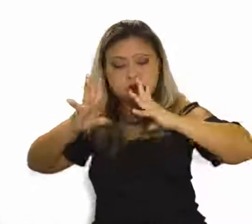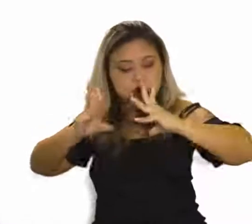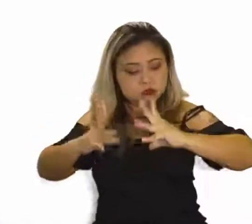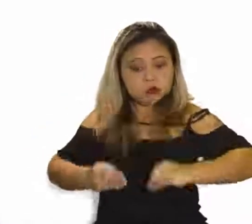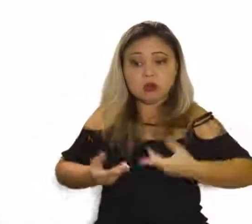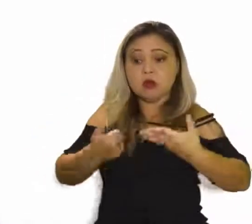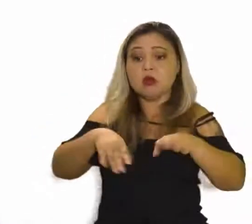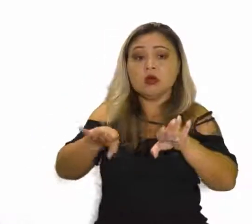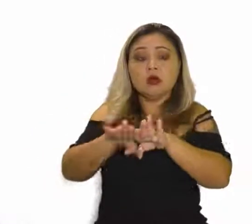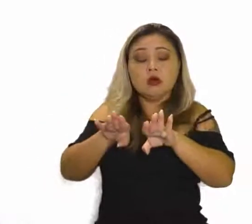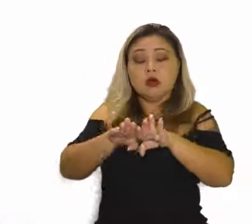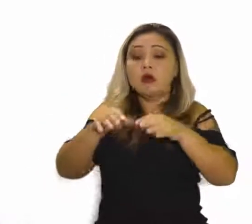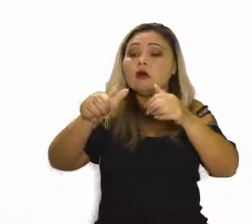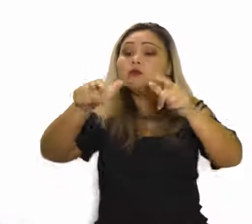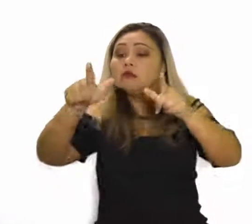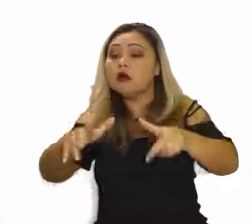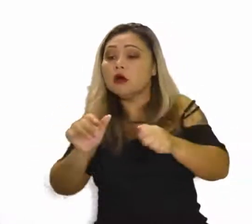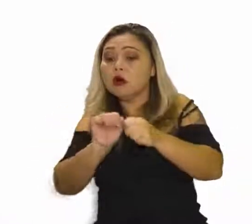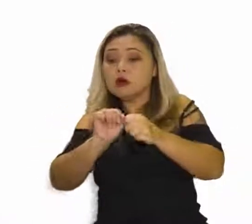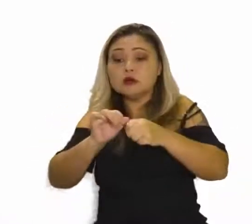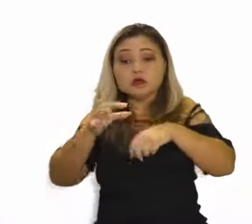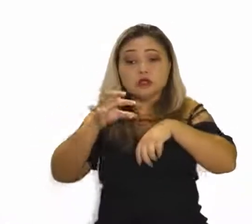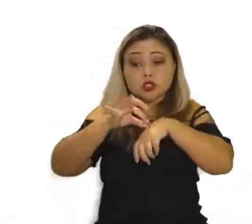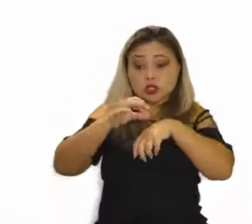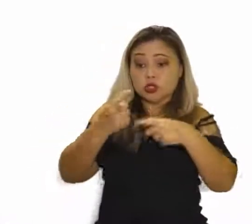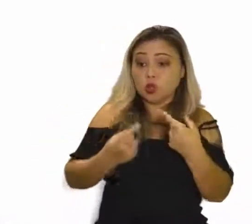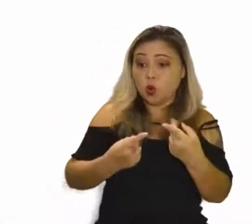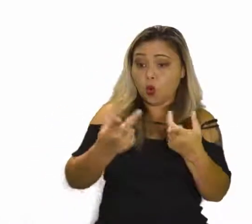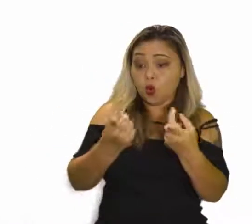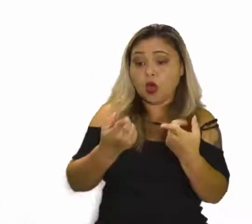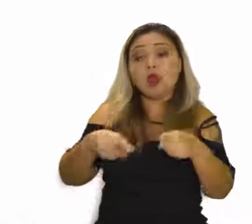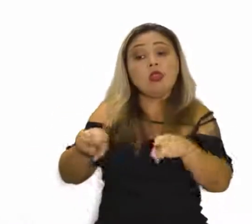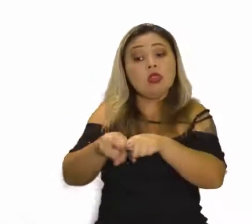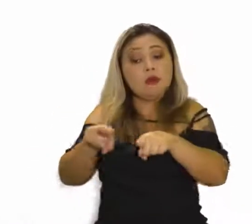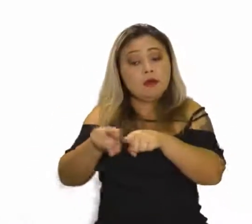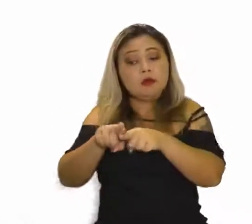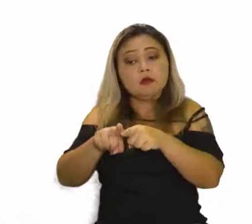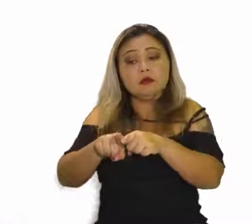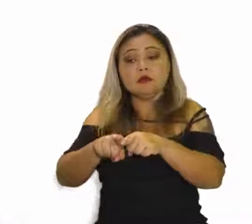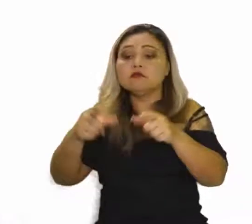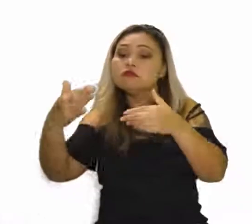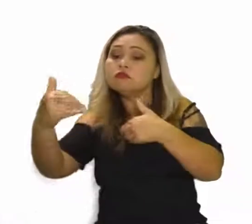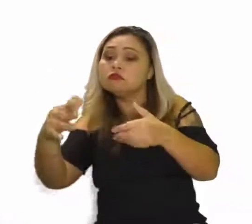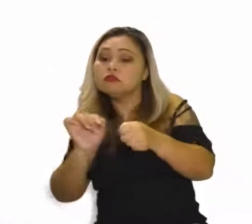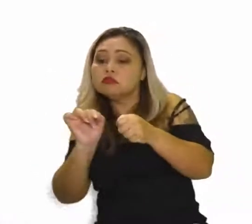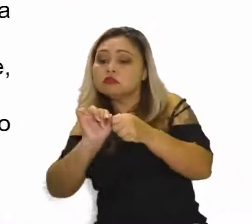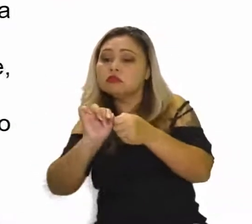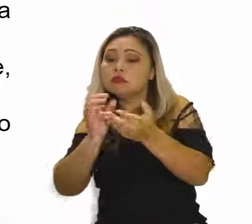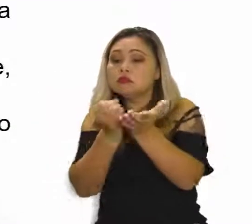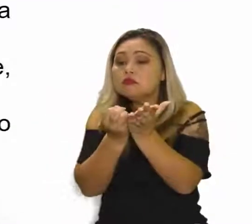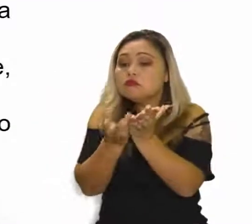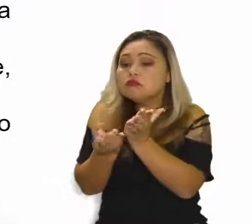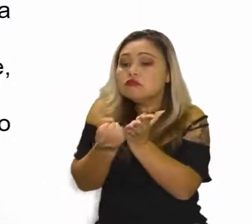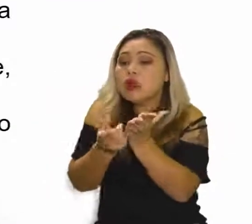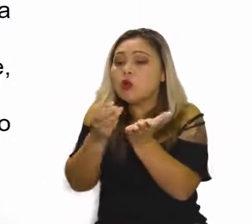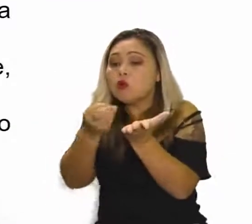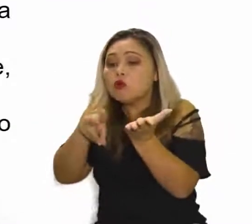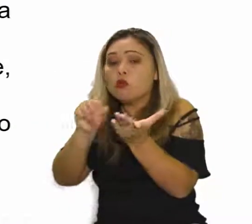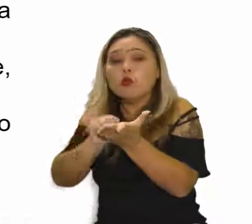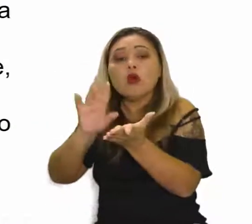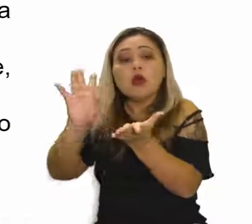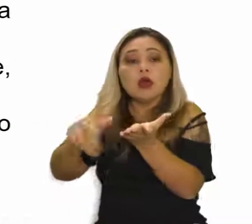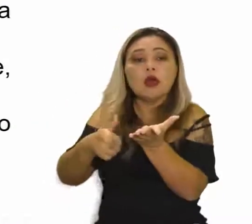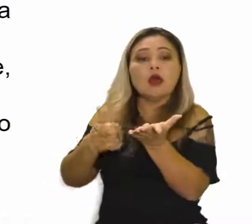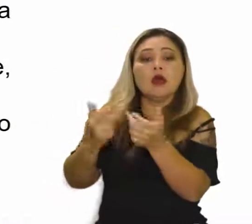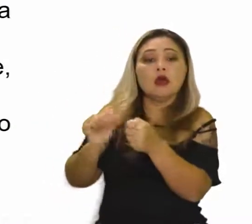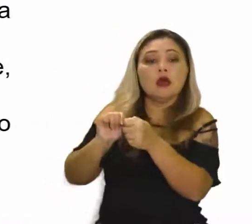higiene, tanto das acomodações de corte, para também as acomodações realizadas na postura. Uma